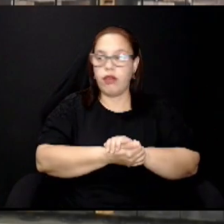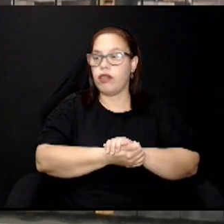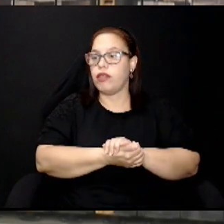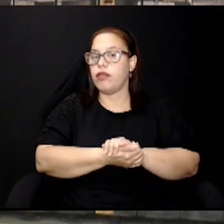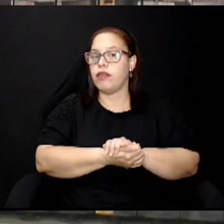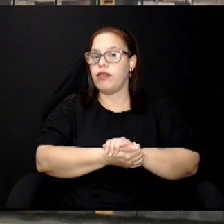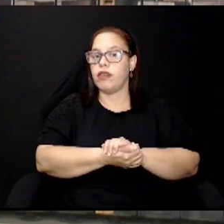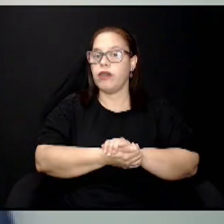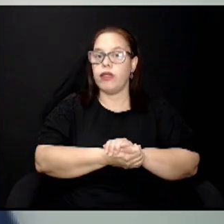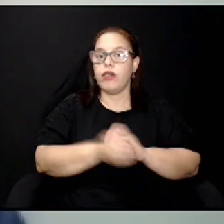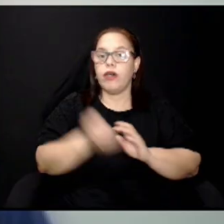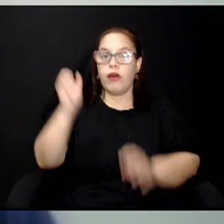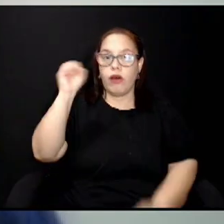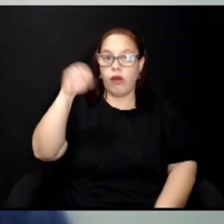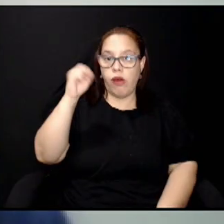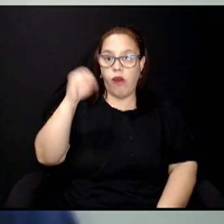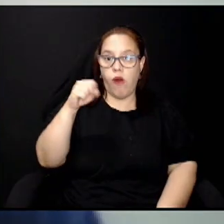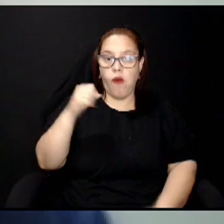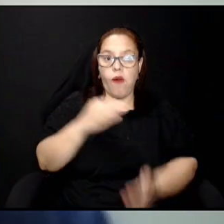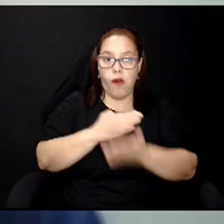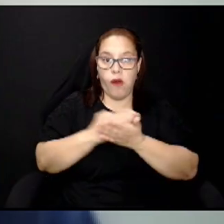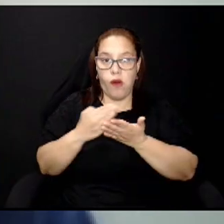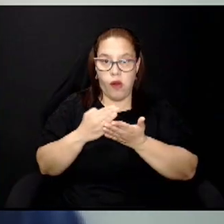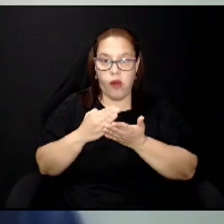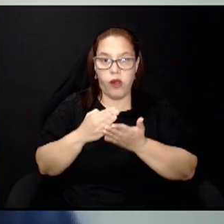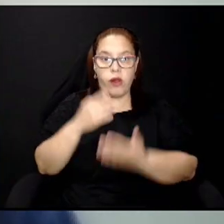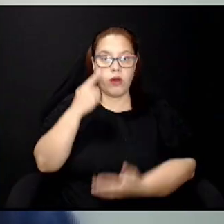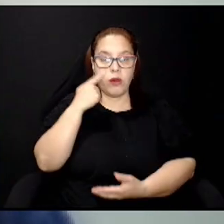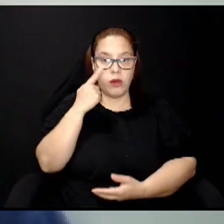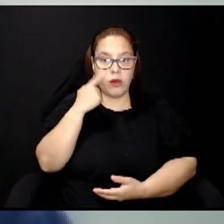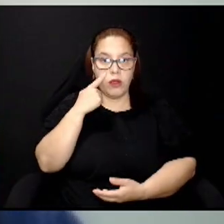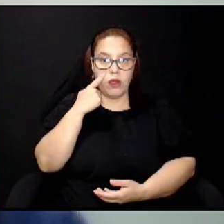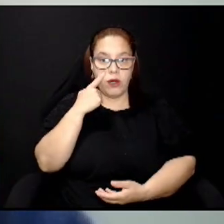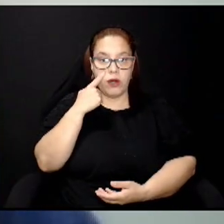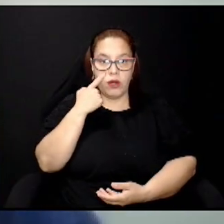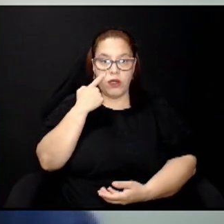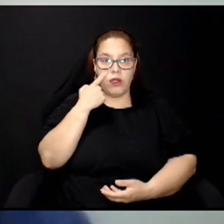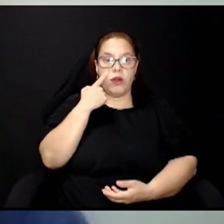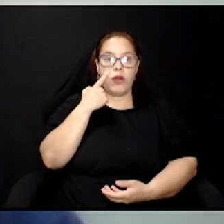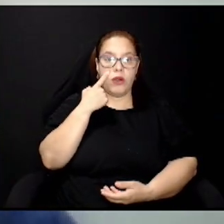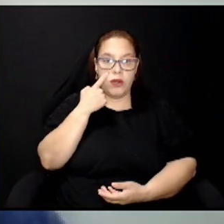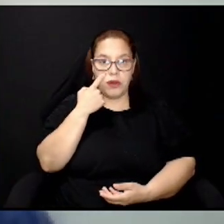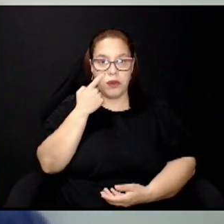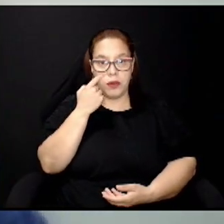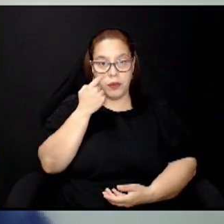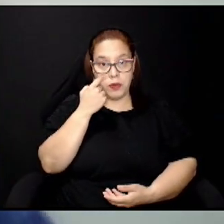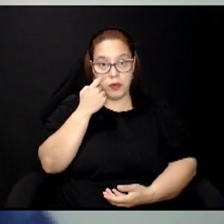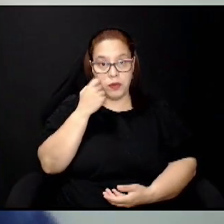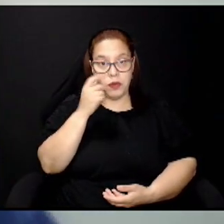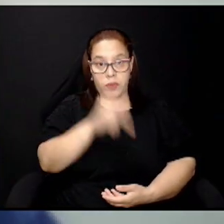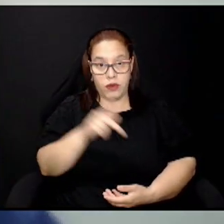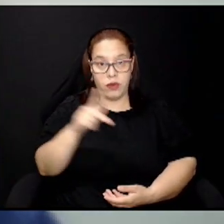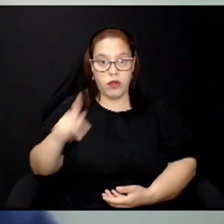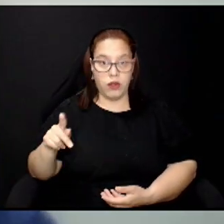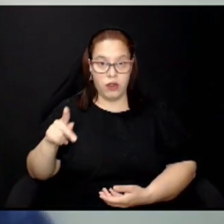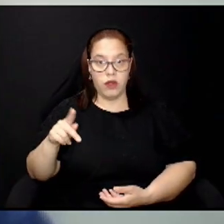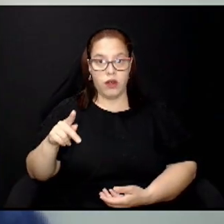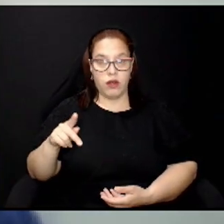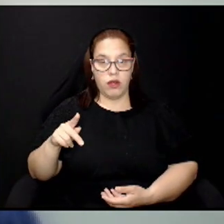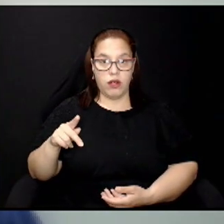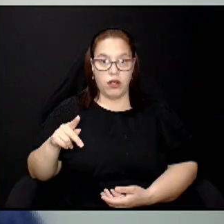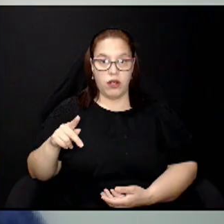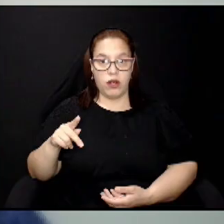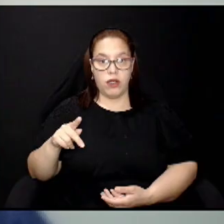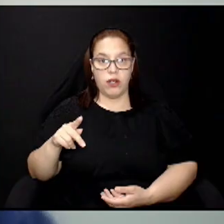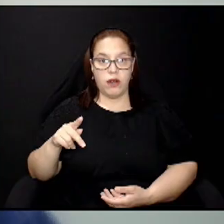Sim, a gente começou a verificar essa demanda, né, dos professores, e acabou uma